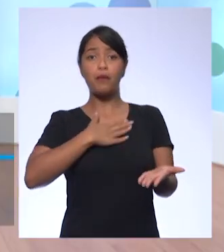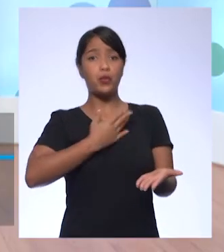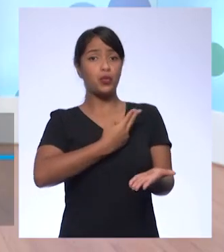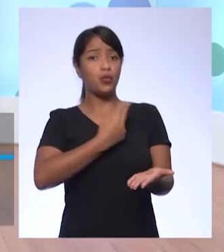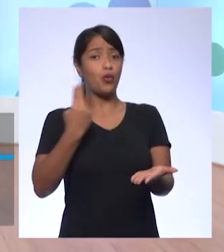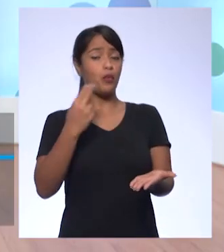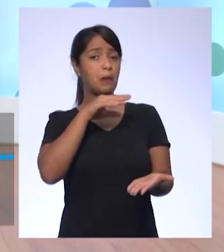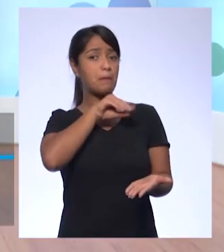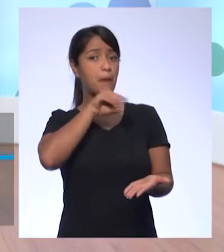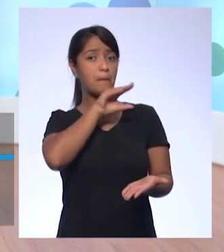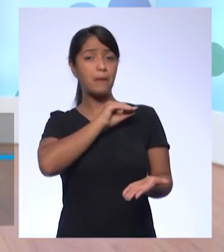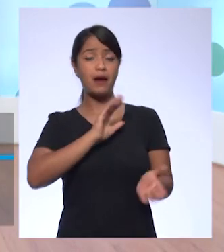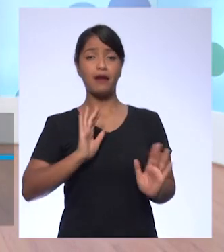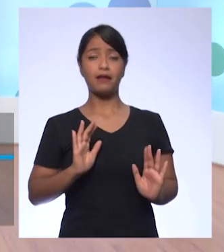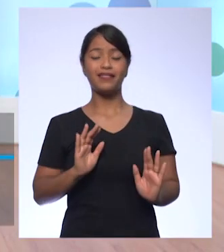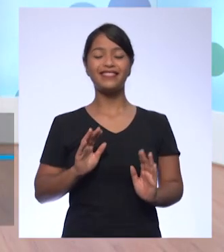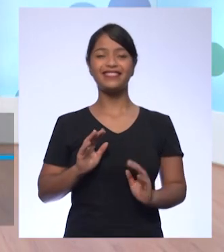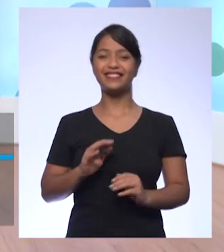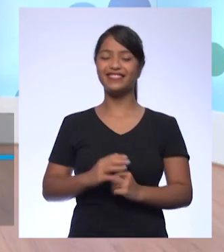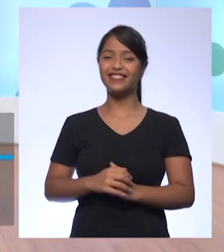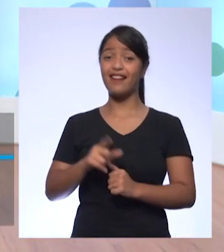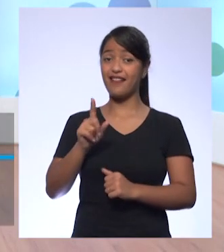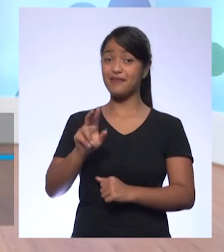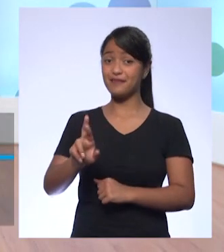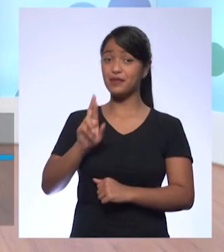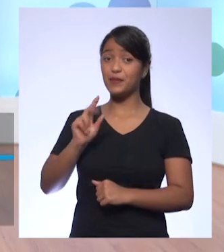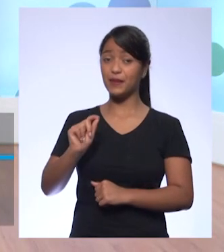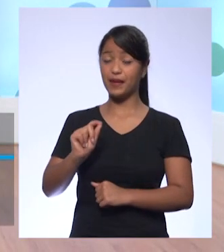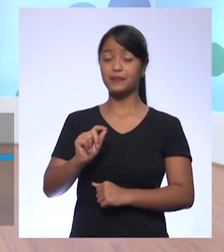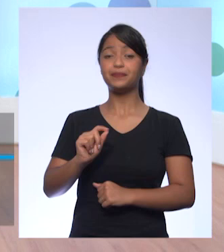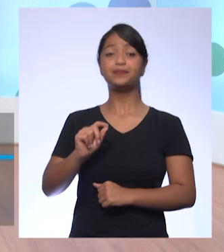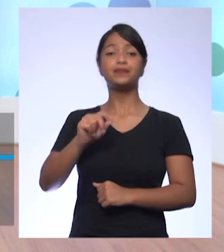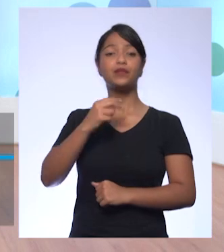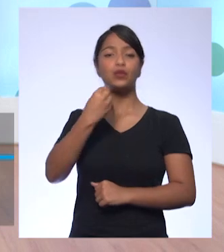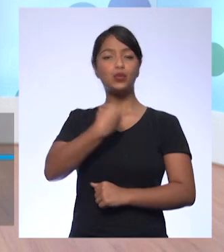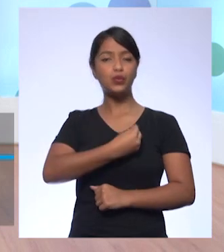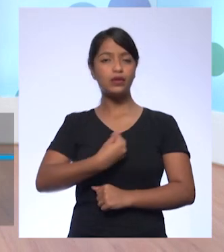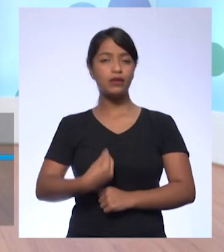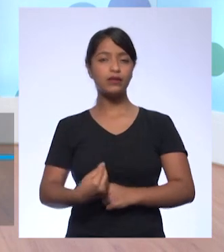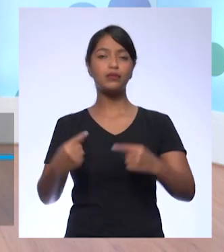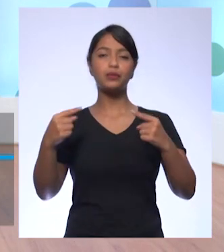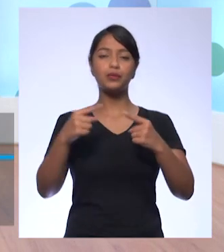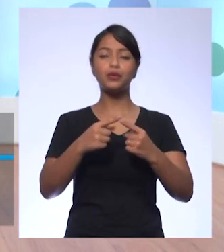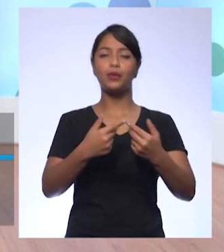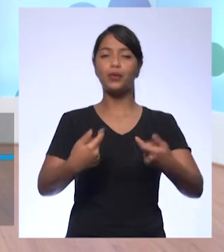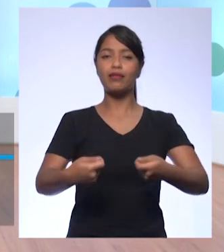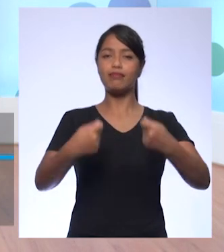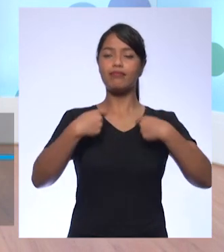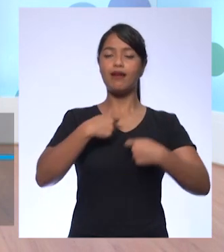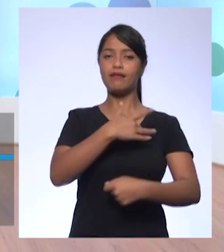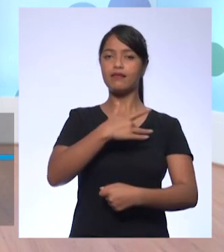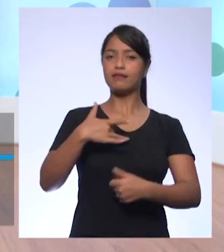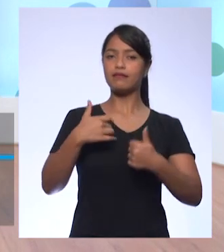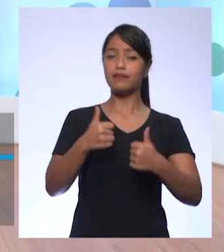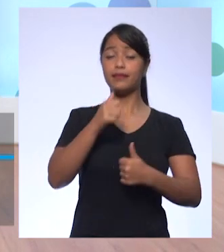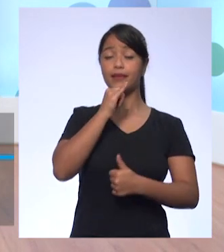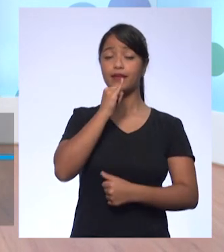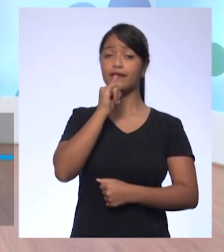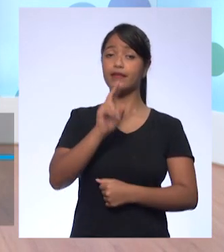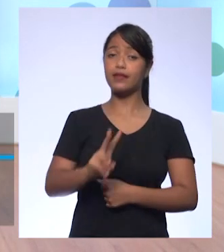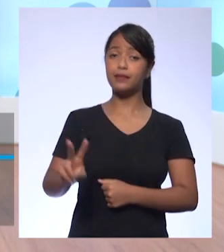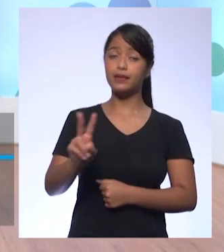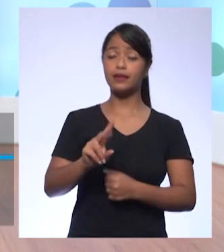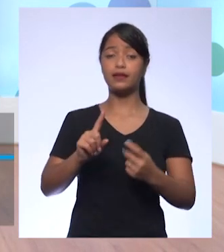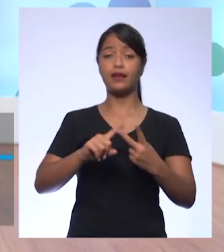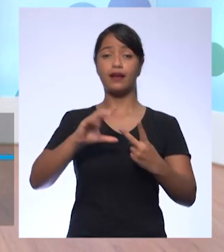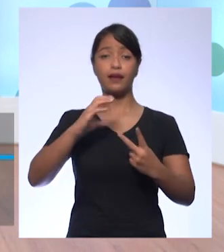céu! E ela escreveu, nutriente é aquilo que faz bem à saúde, tipo vitaminas e tal, carboidratos. Fala meu nome aí, Muito professor, bem. pronto.